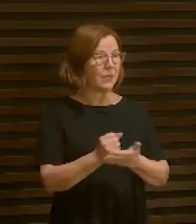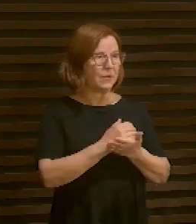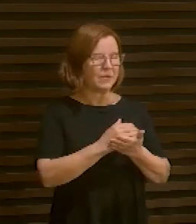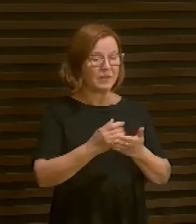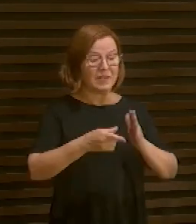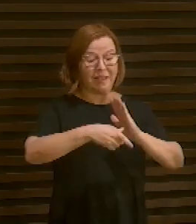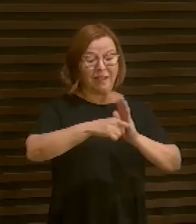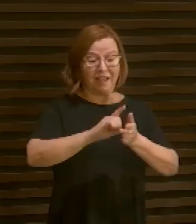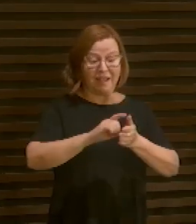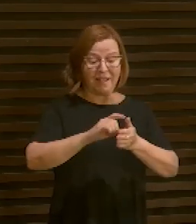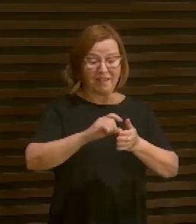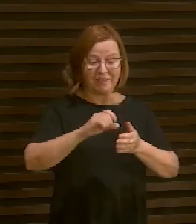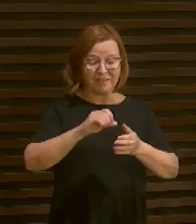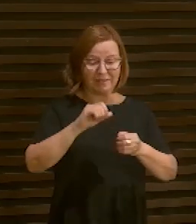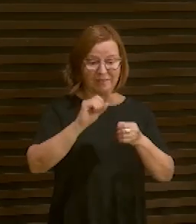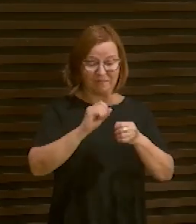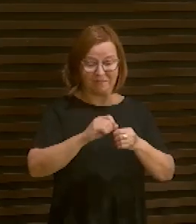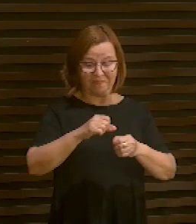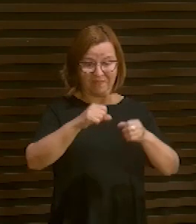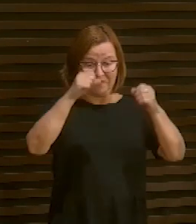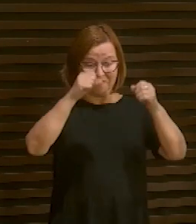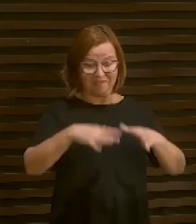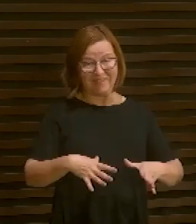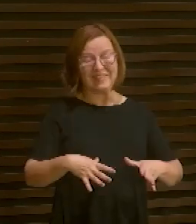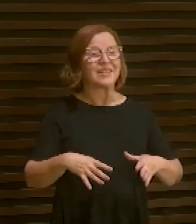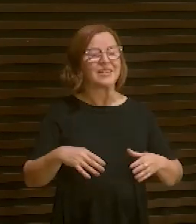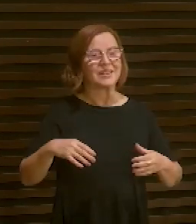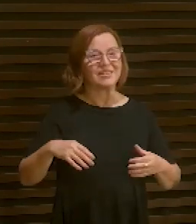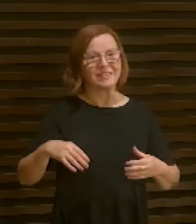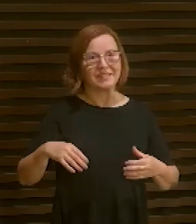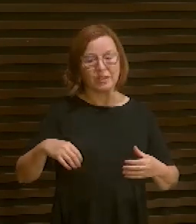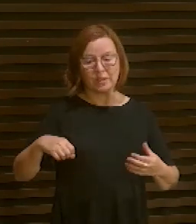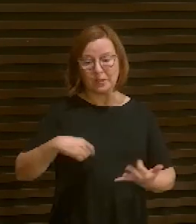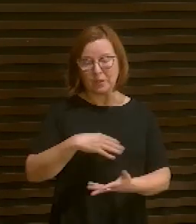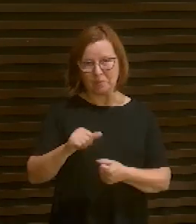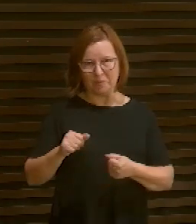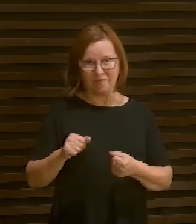começou antes da fundação do mundo, quando o Cordeiro de Deus foi imolado.